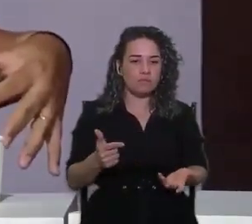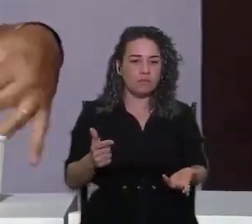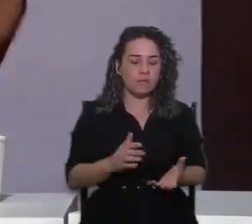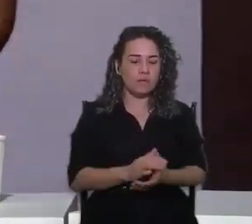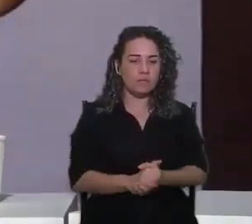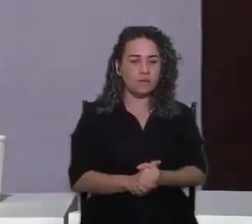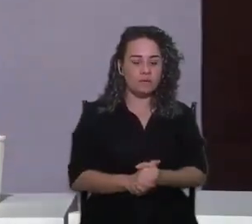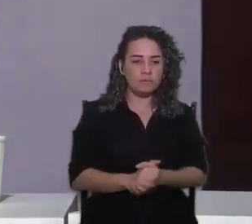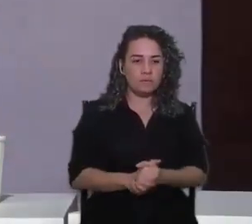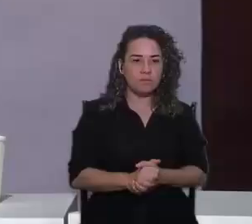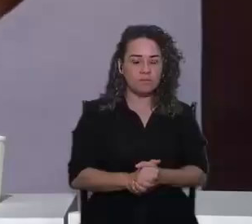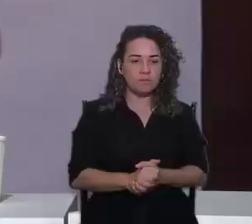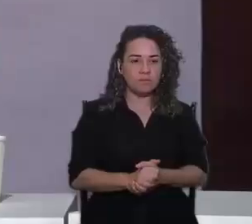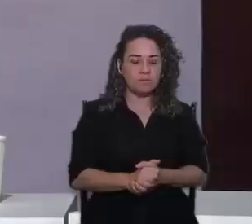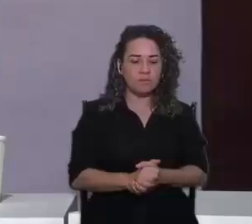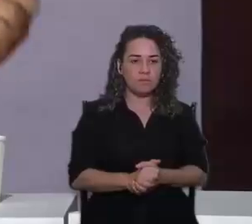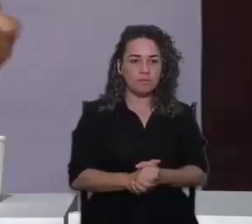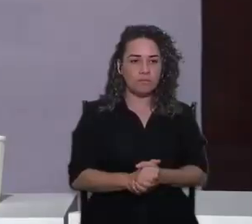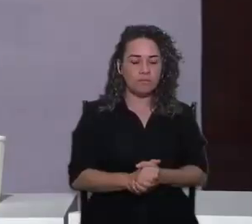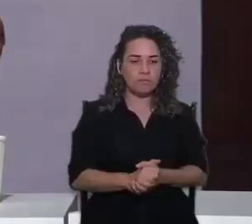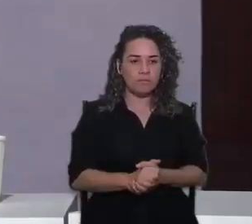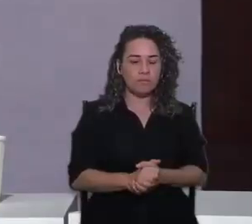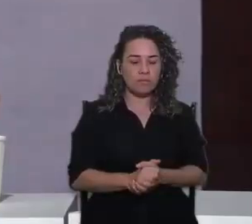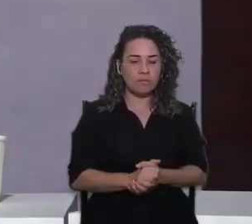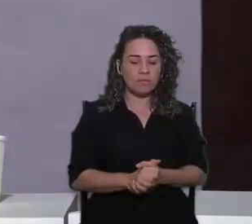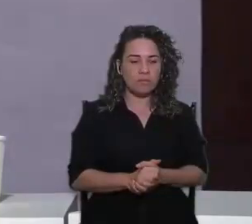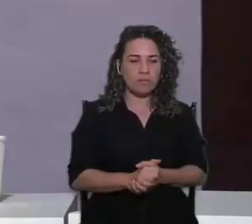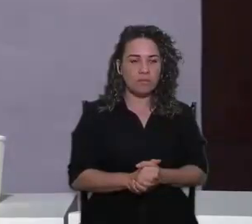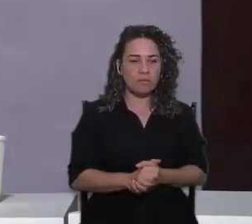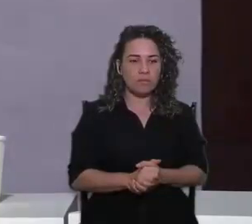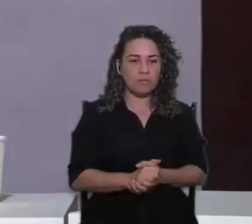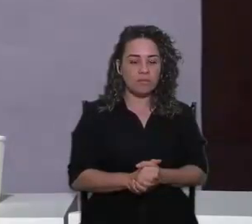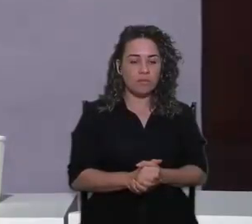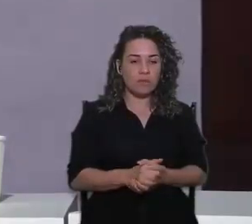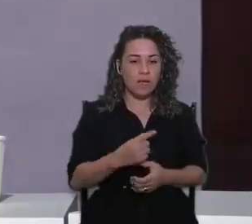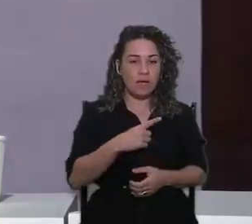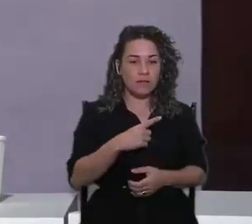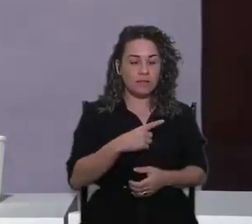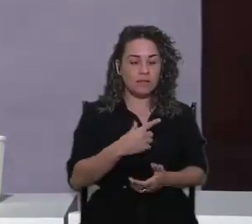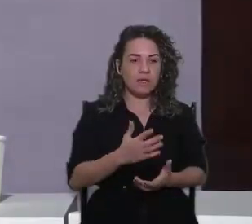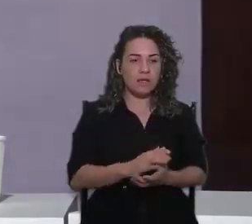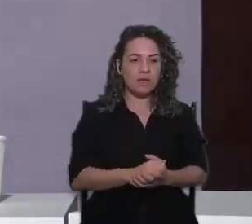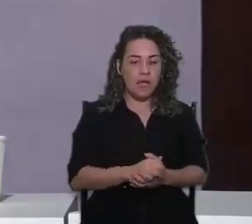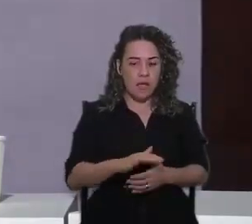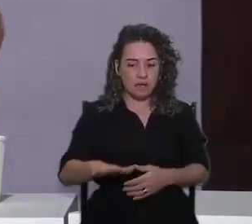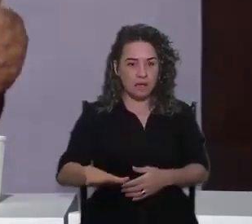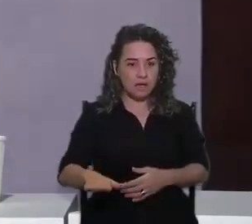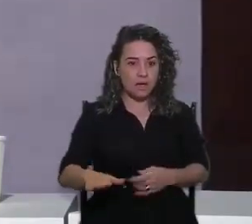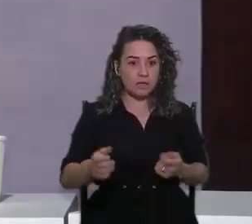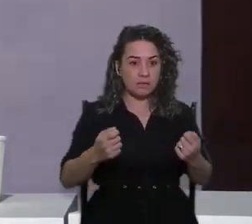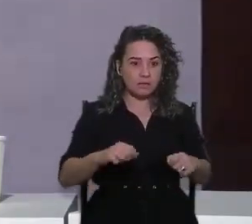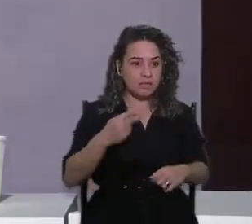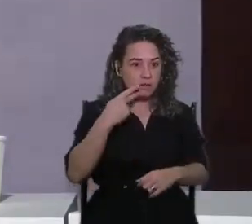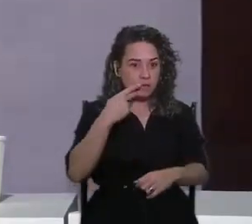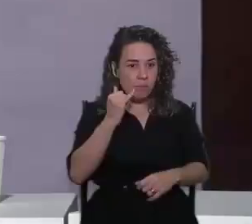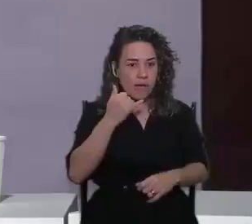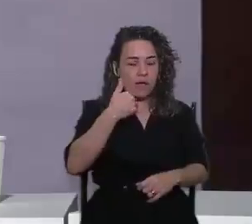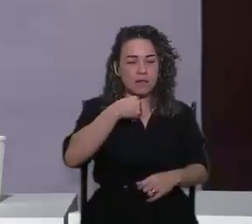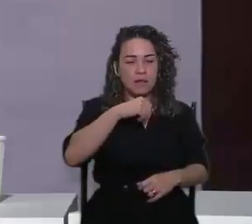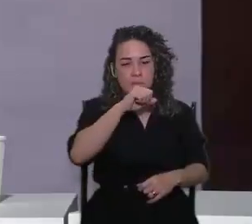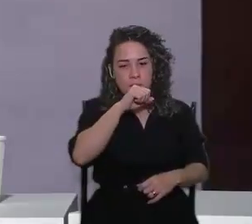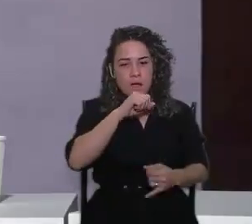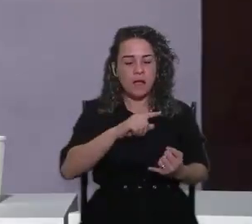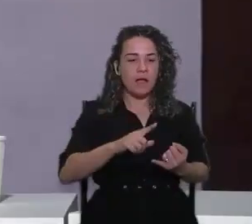para você, o adulto que você compra com o seu próprio dinheiro, e você tem o jovem que depende, né? O adolescente que